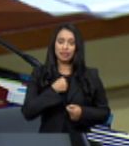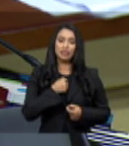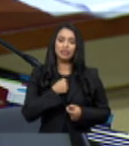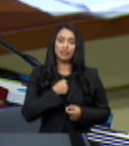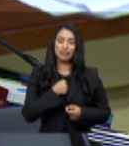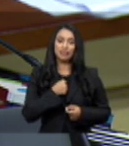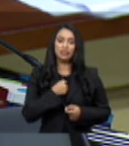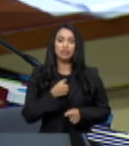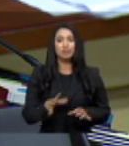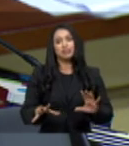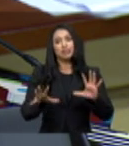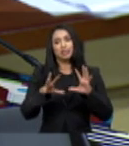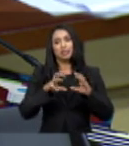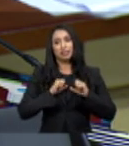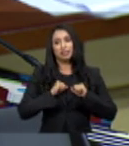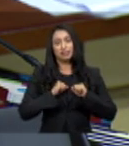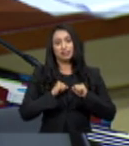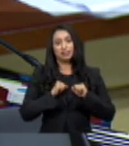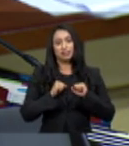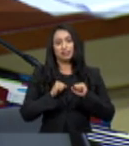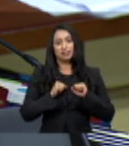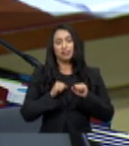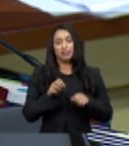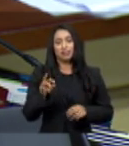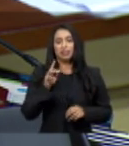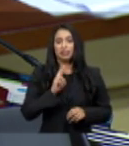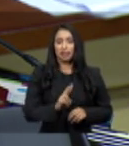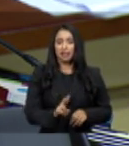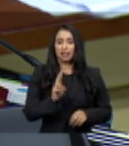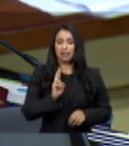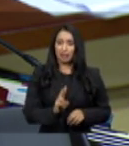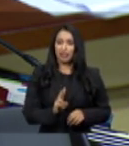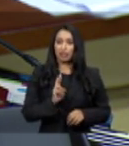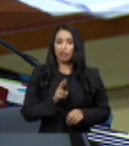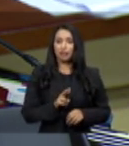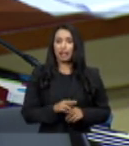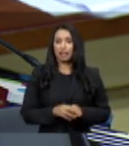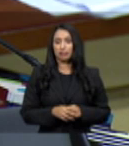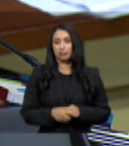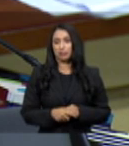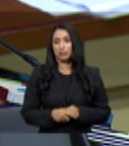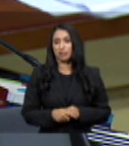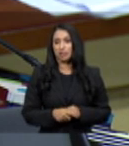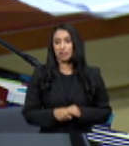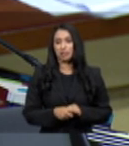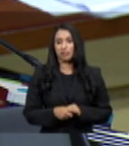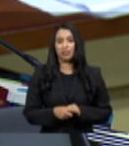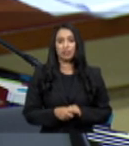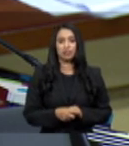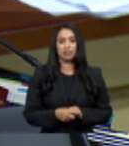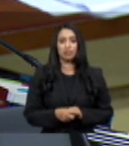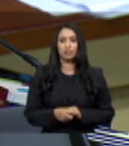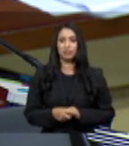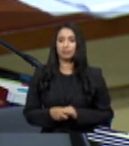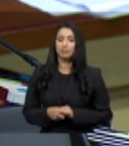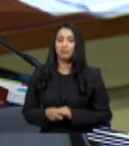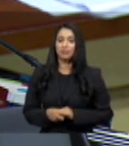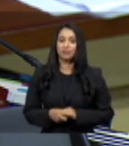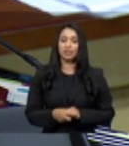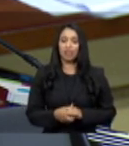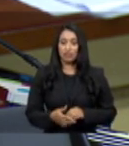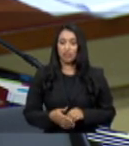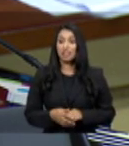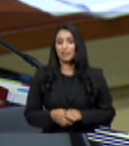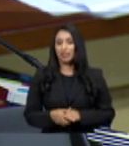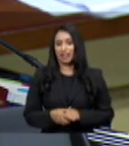aceito a a solução processual oferecida pelo ministro alexandre de moraes de que na verdade o